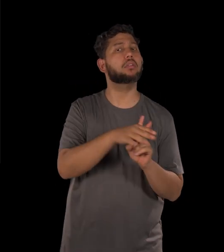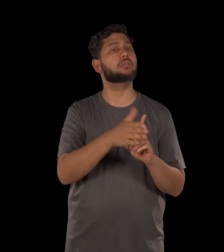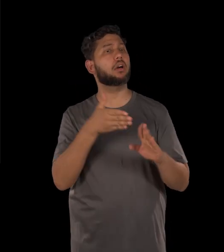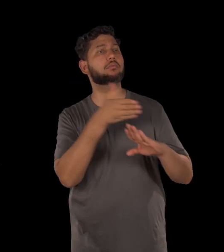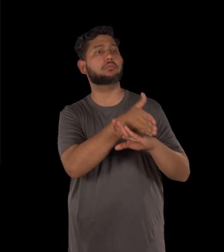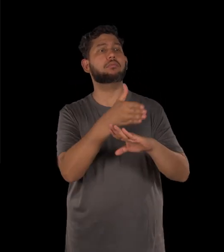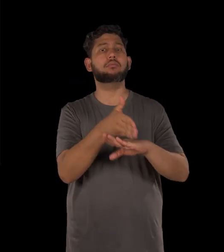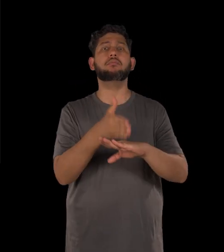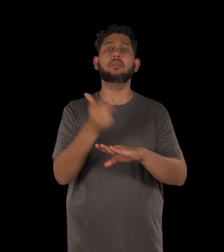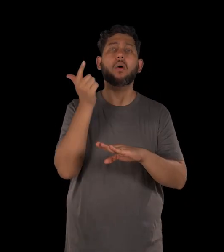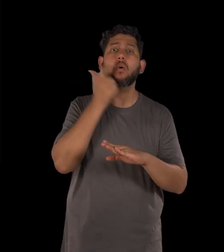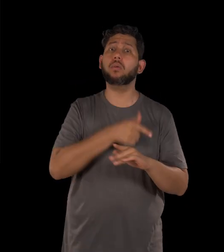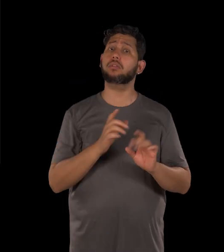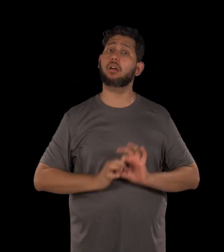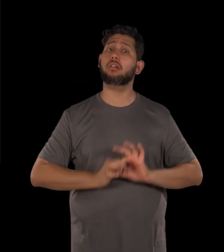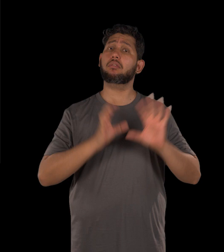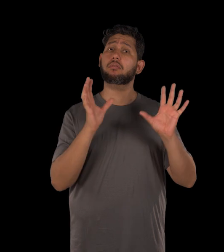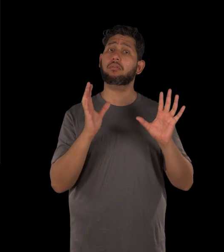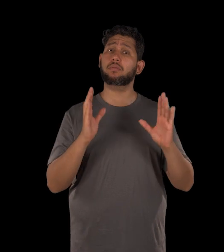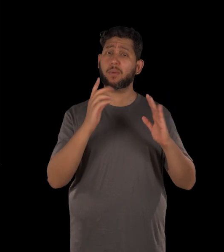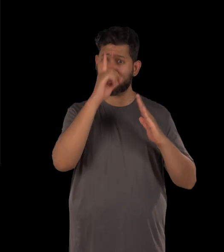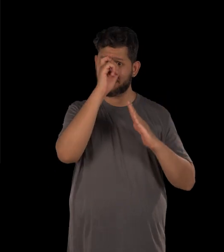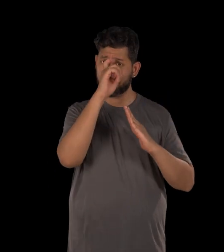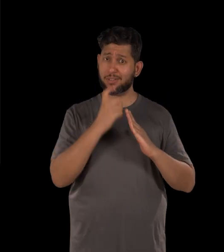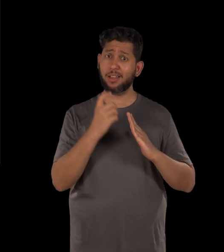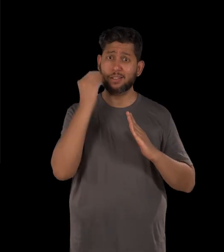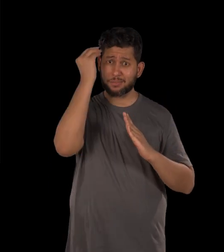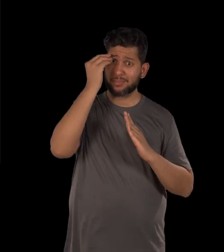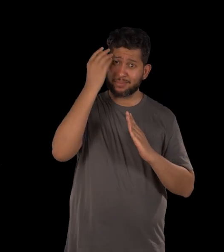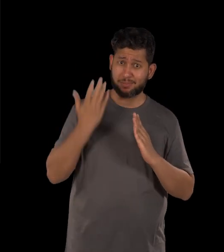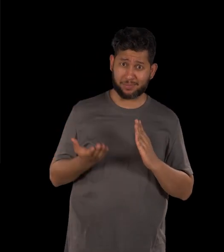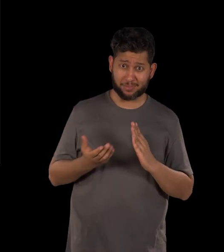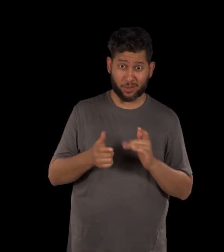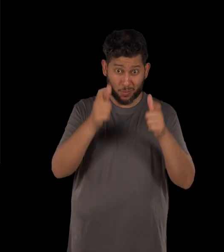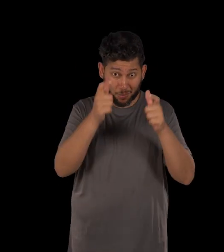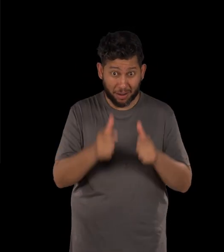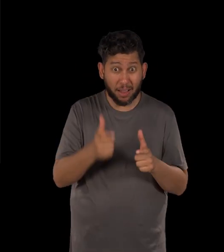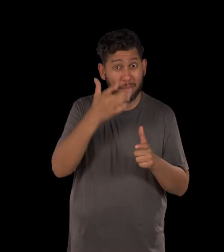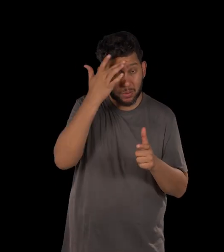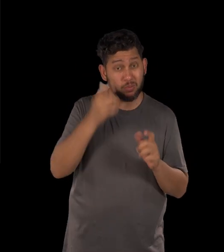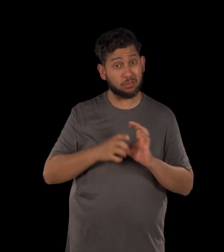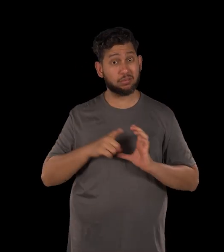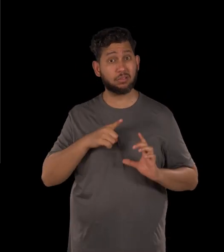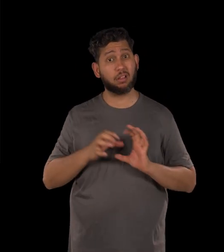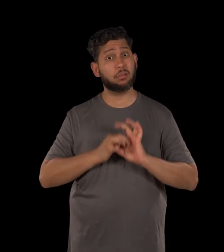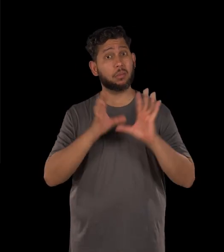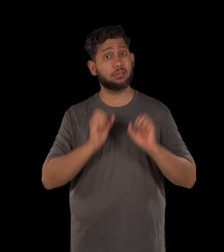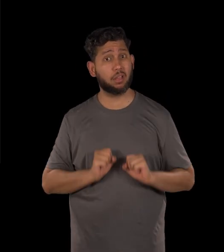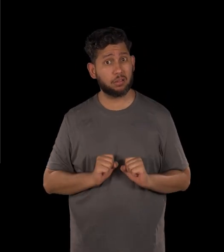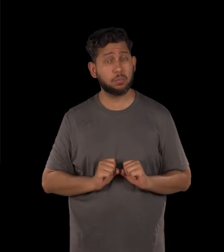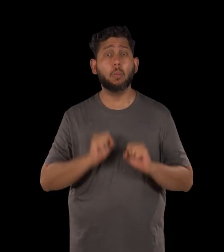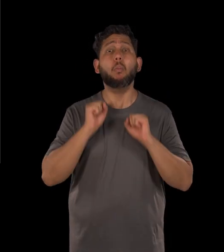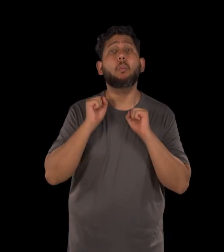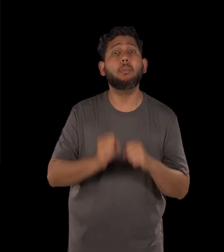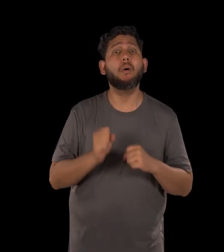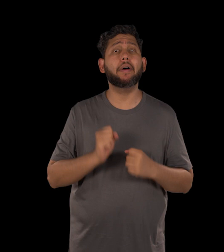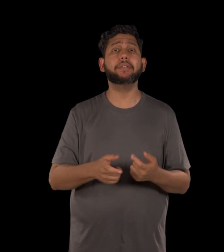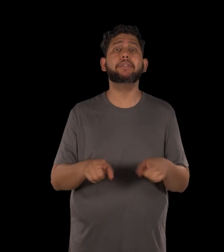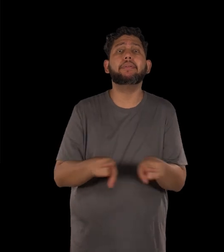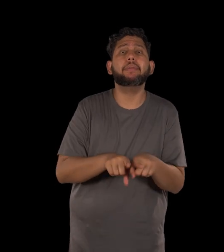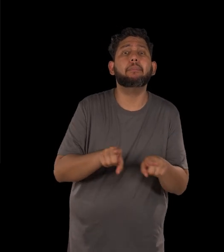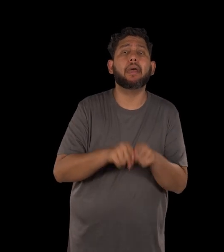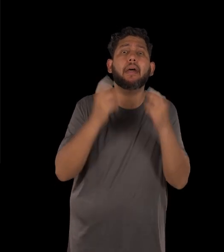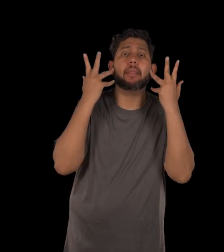receber alta. Nesse ambiente, os doentes viviam com liberdade e podiam contar com a companhia carinhosa de